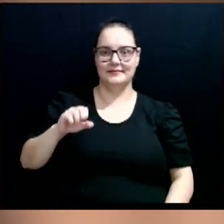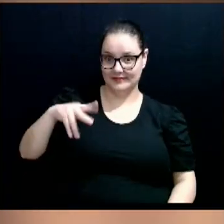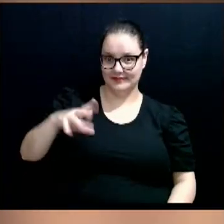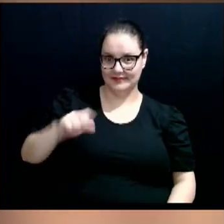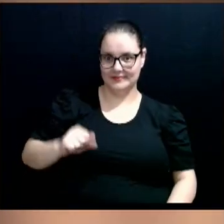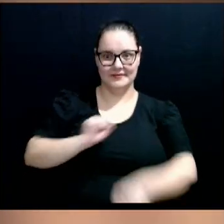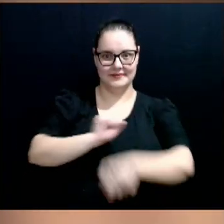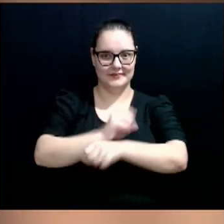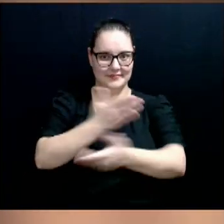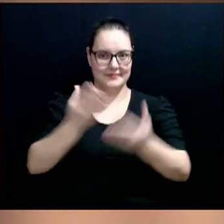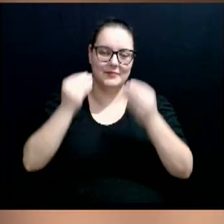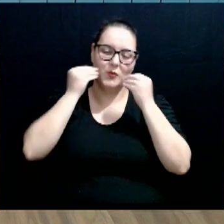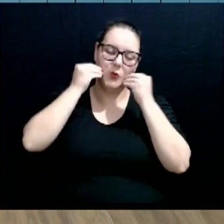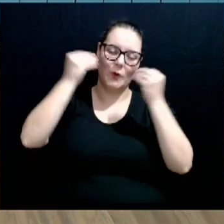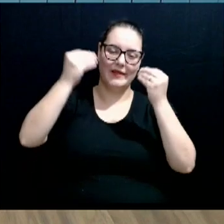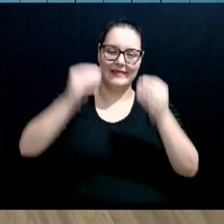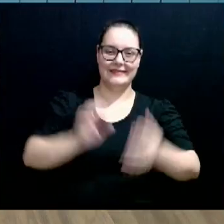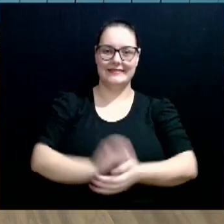Beijo!